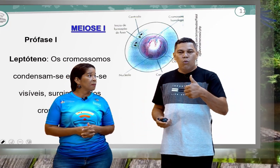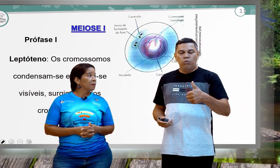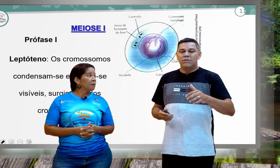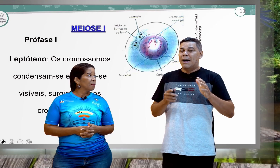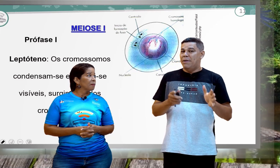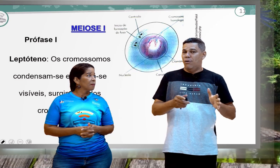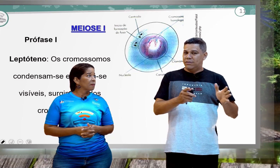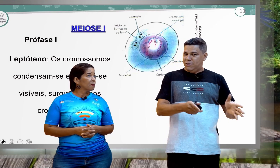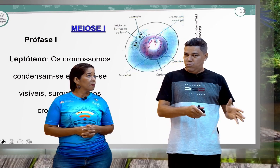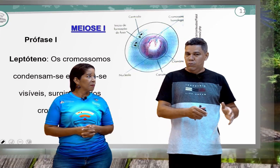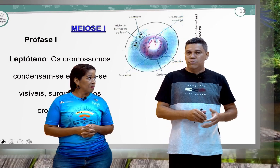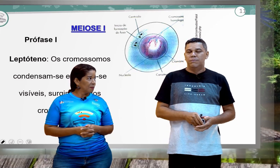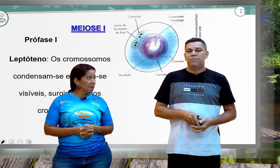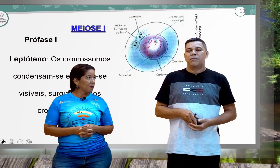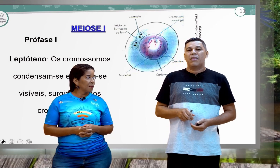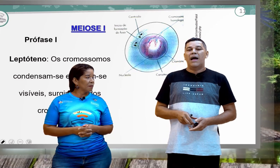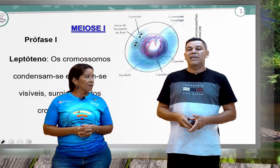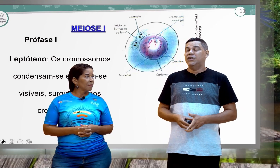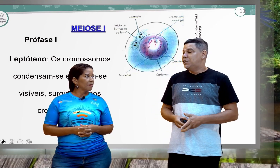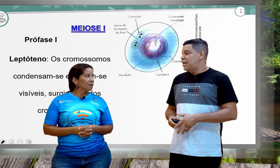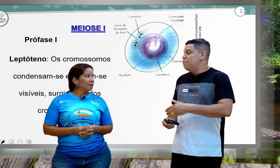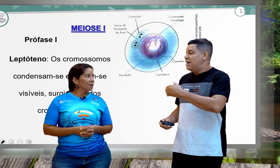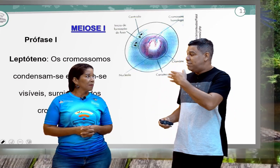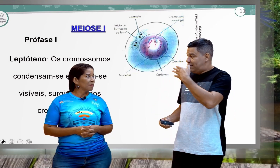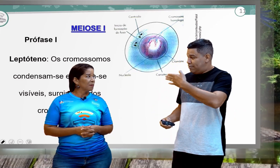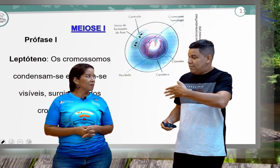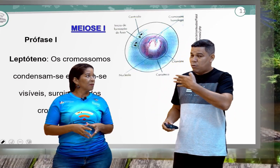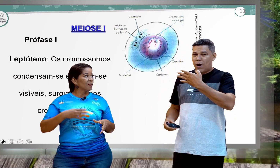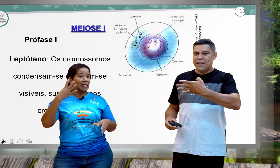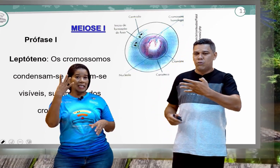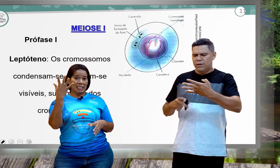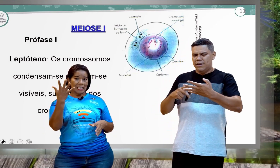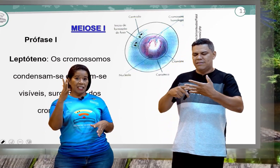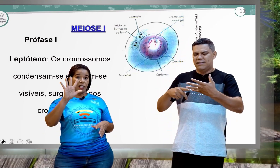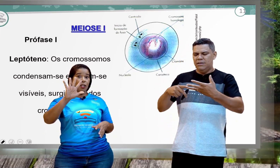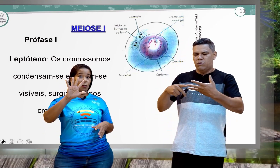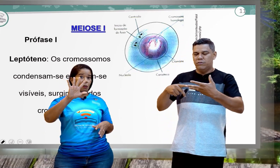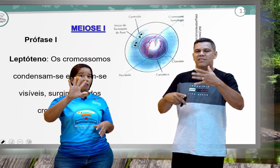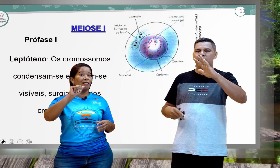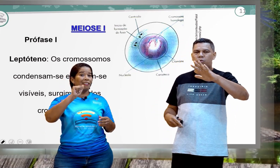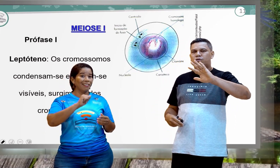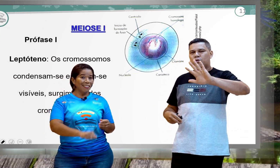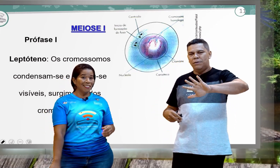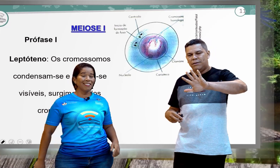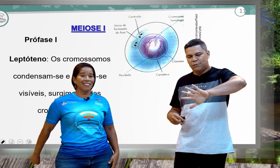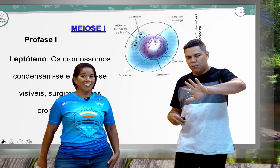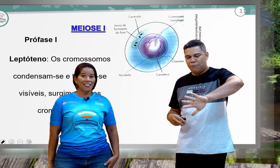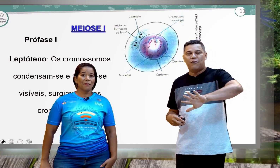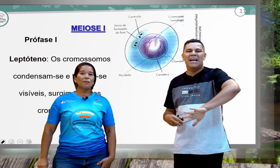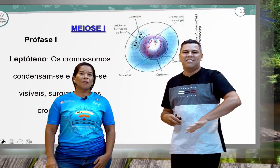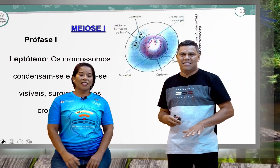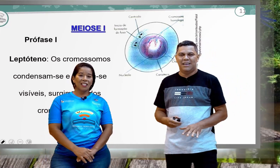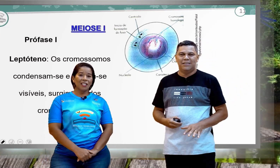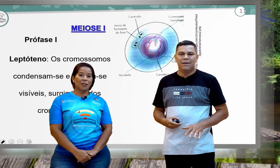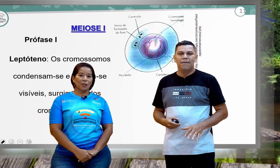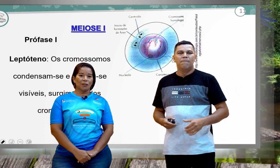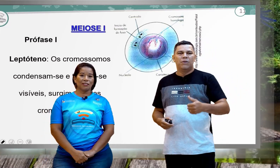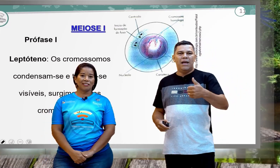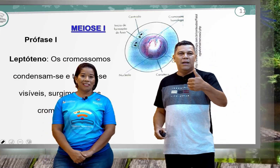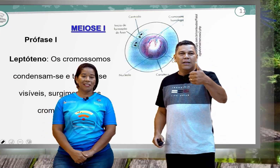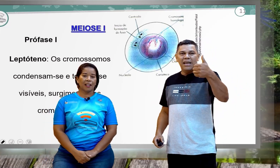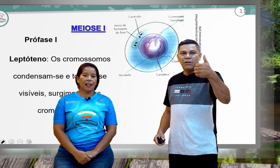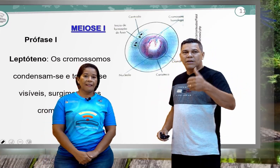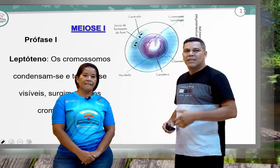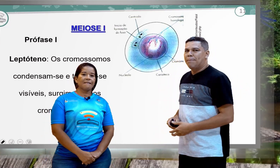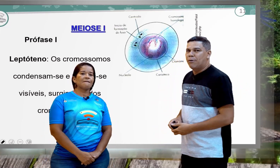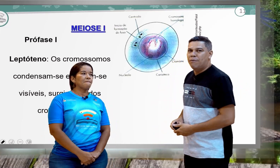prófase 1 da meiose 1, a gente tem mais 4, né? 5 subfases ainda. Isso.